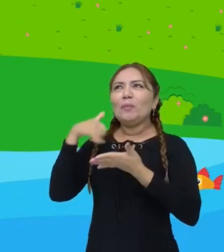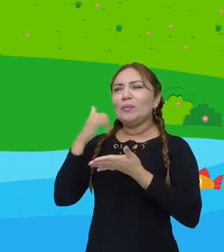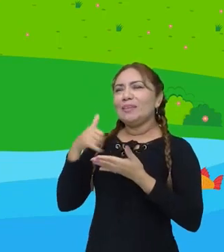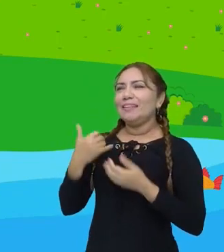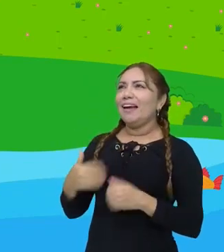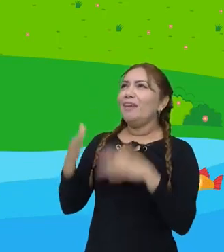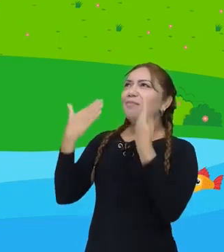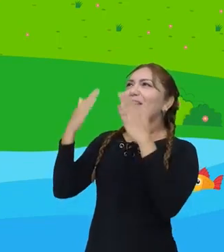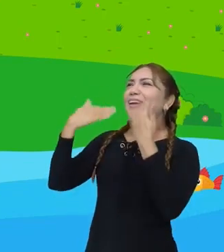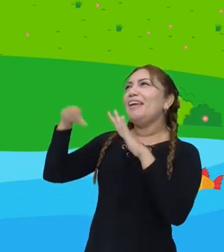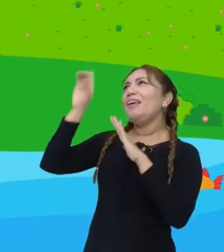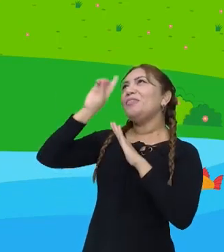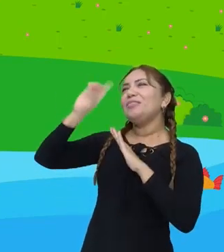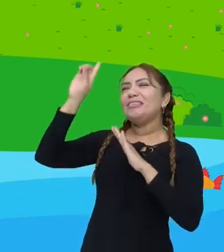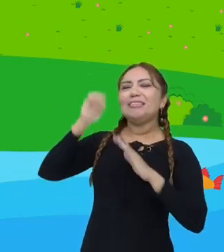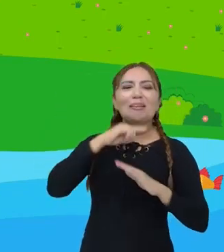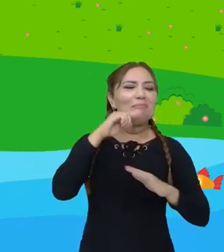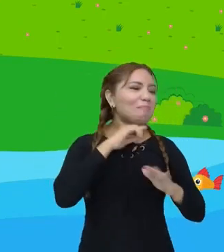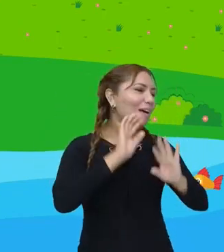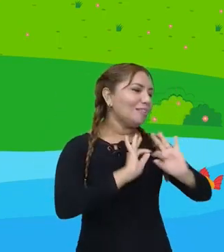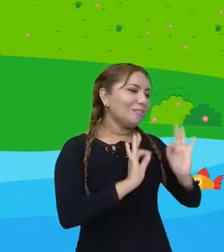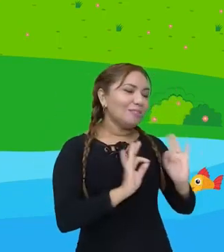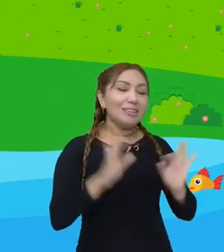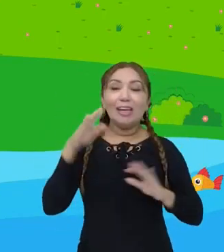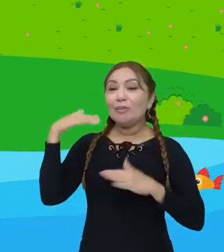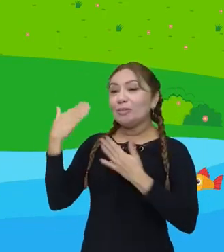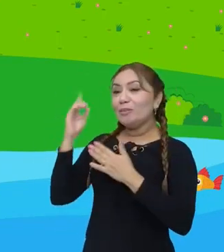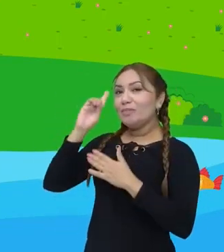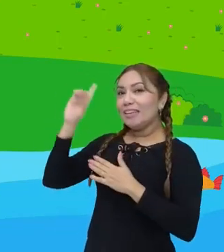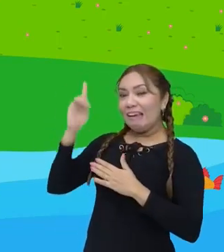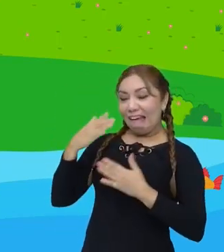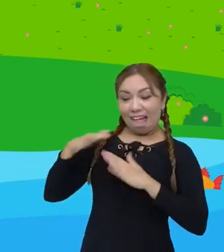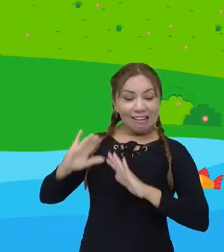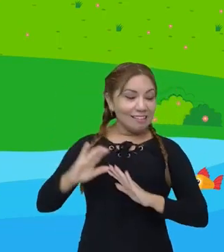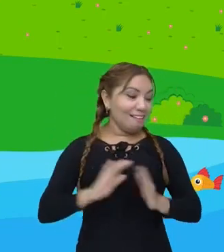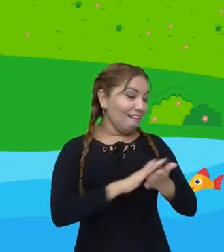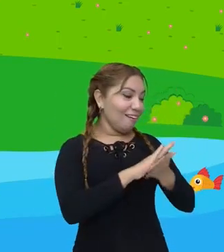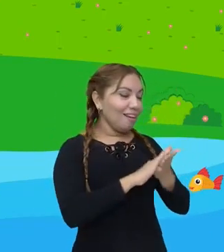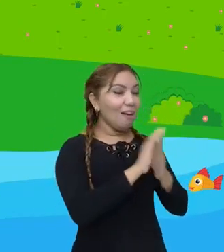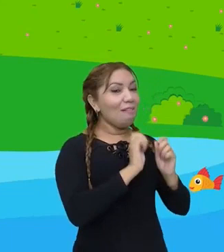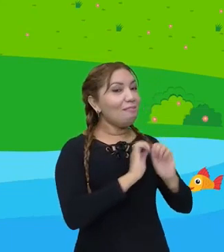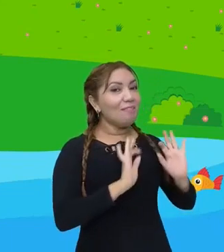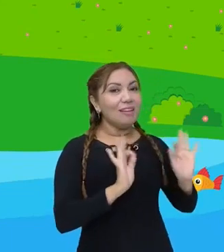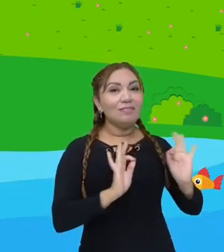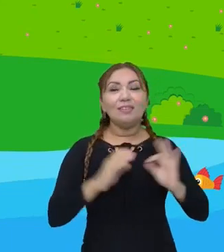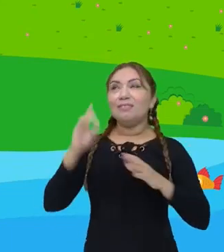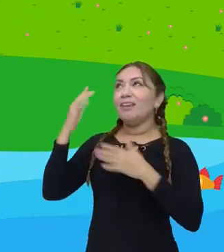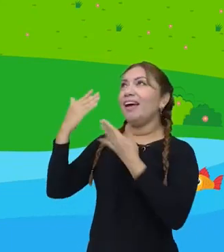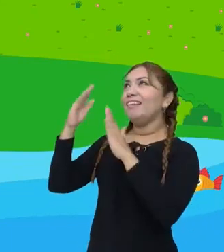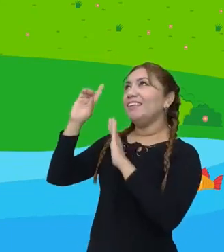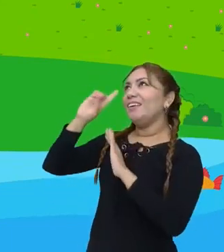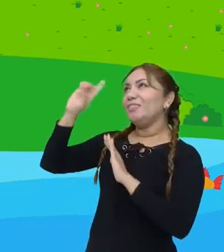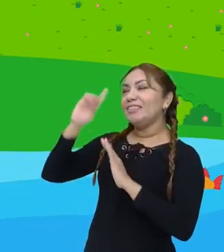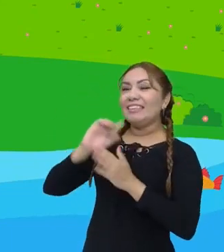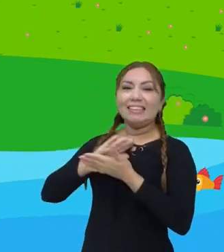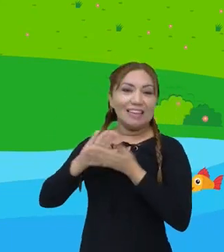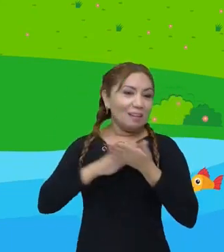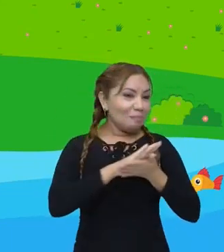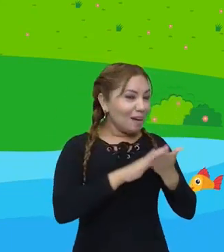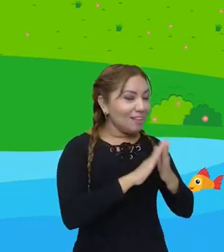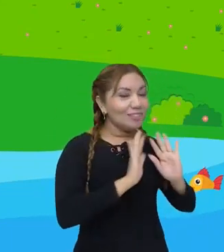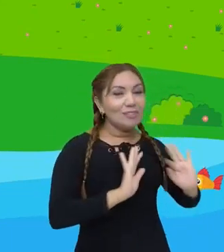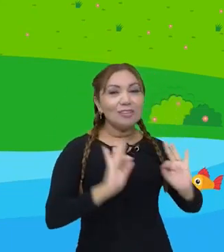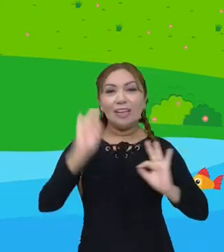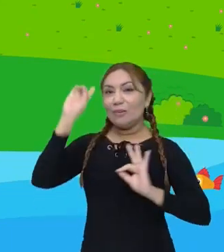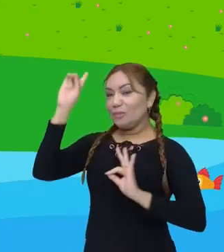preferida. Viva Deus e ninguém mais, quando Deus não quer, ninguém nada faz. Viva Deus e